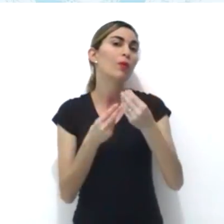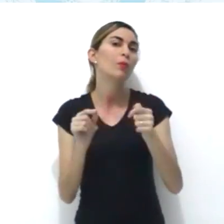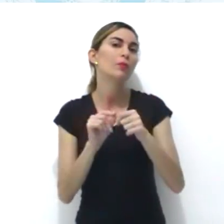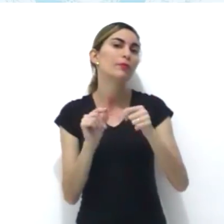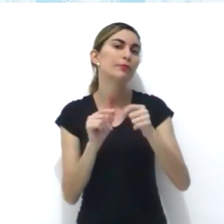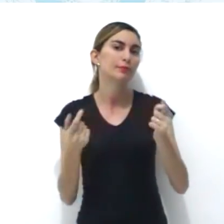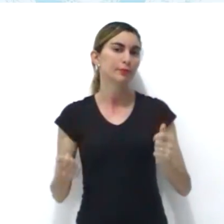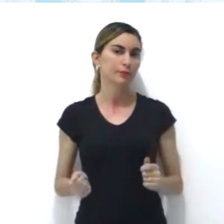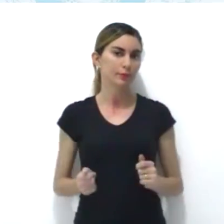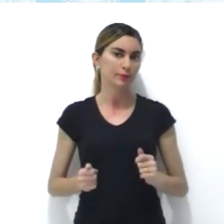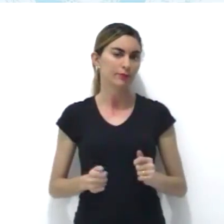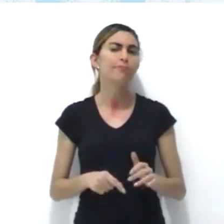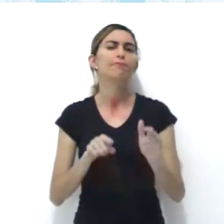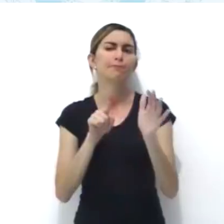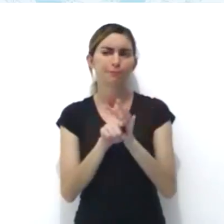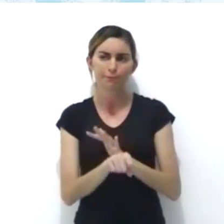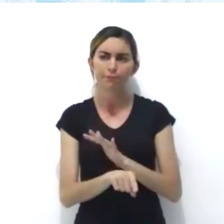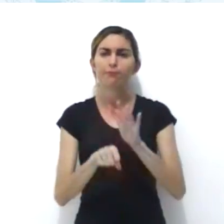fazer isso, Alessandra?